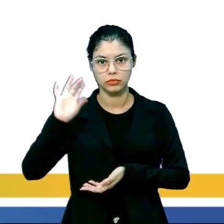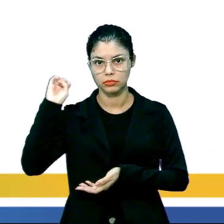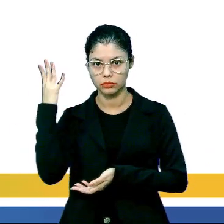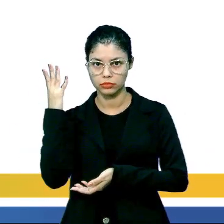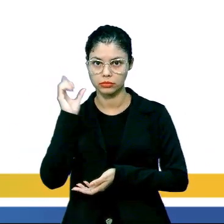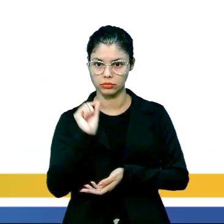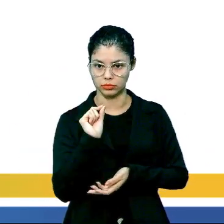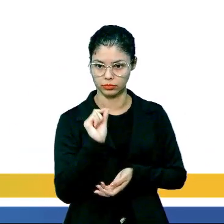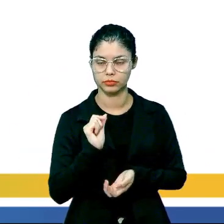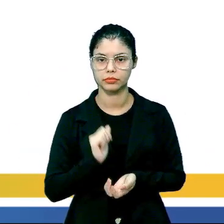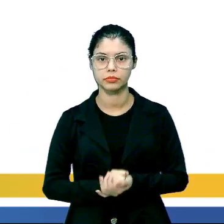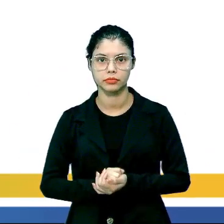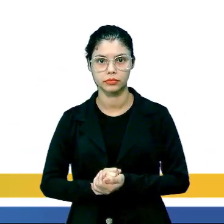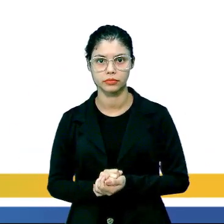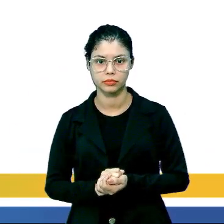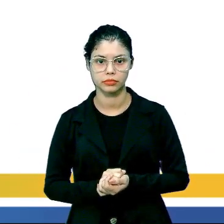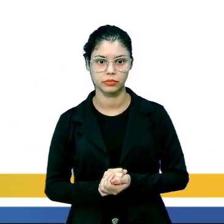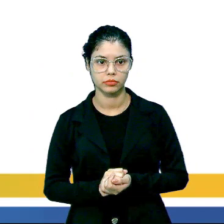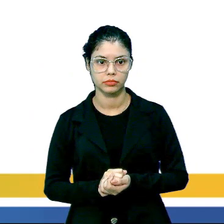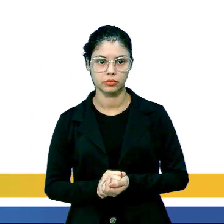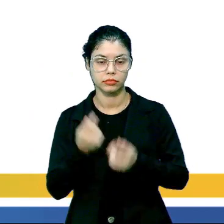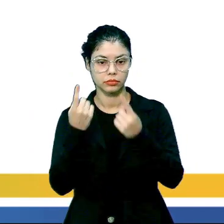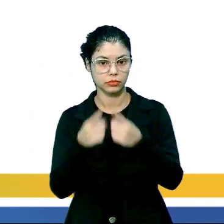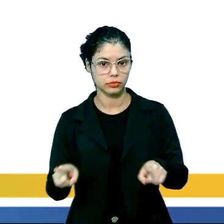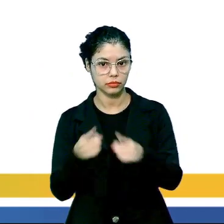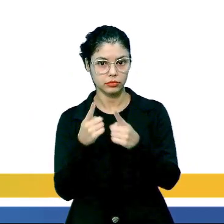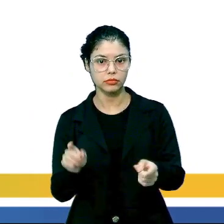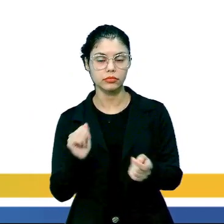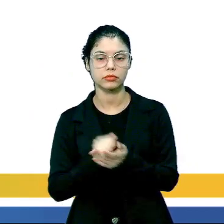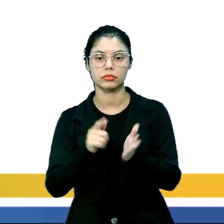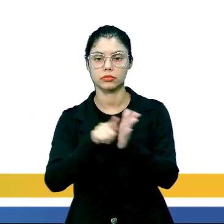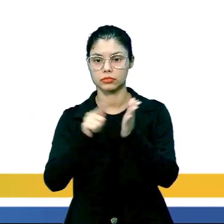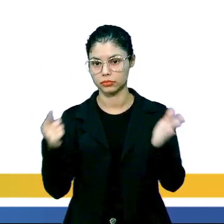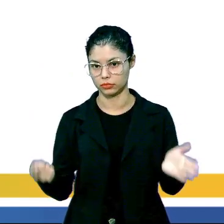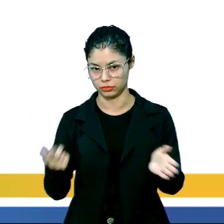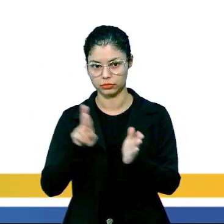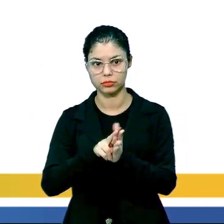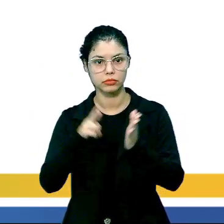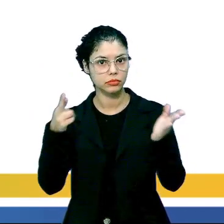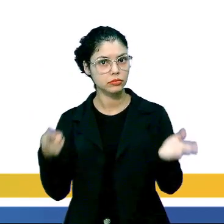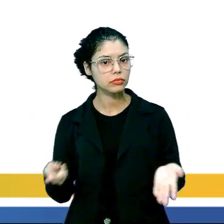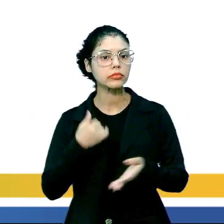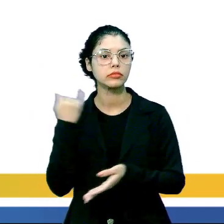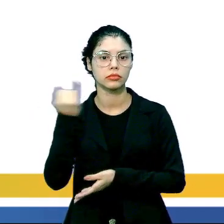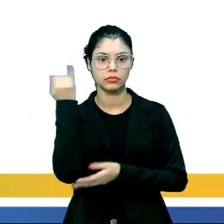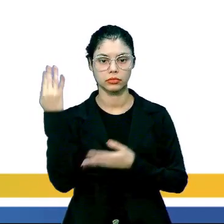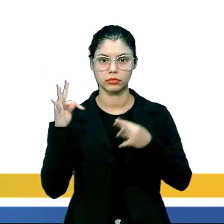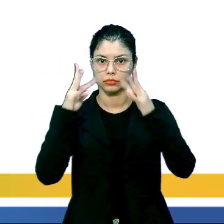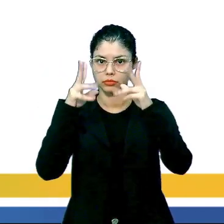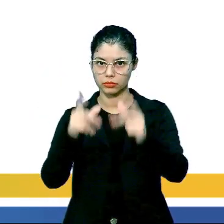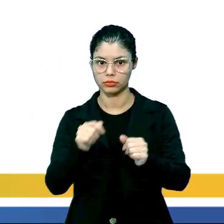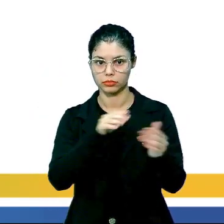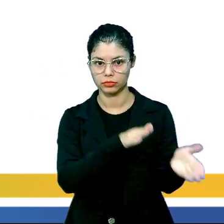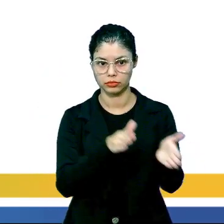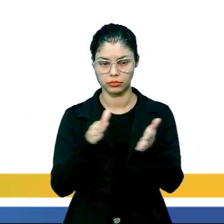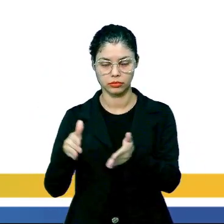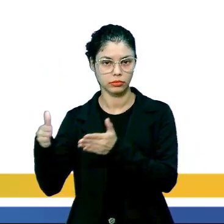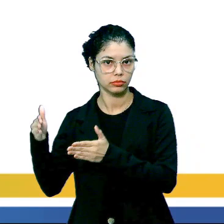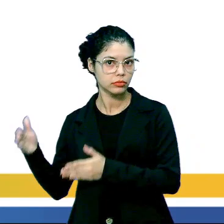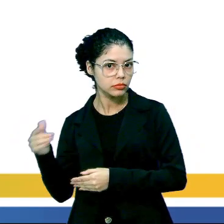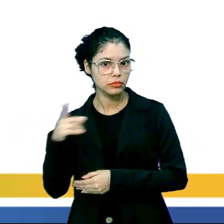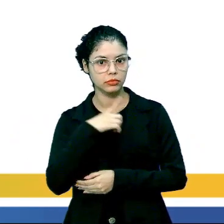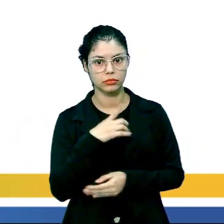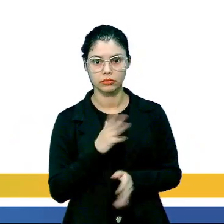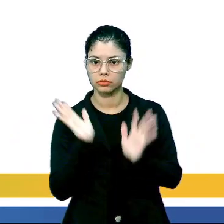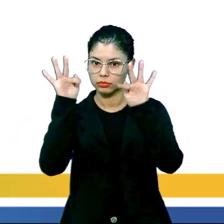aspecto, o que nós temos? A música, os jornais, as revistas, tudo vai passar a ter